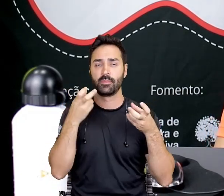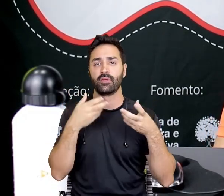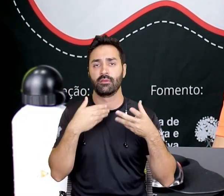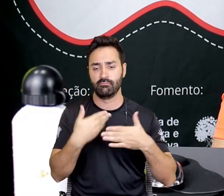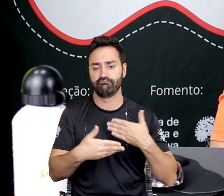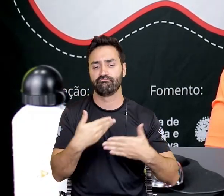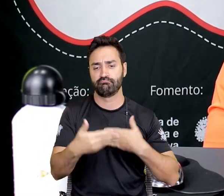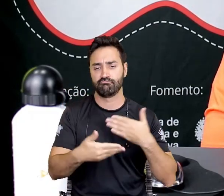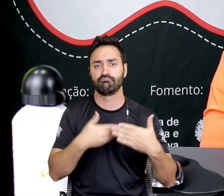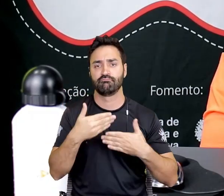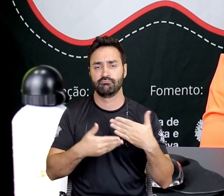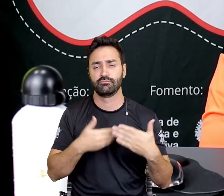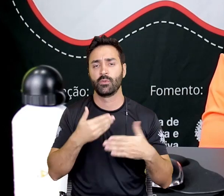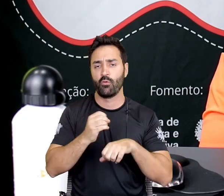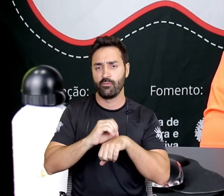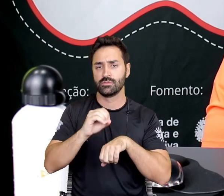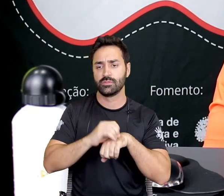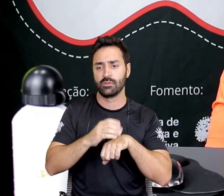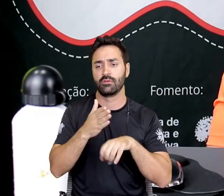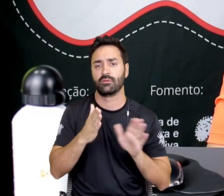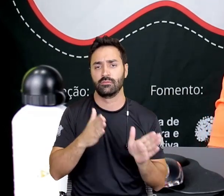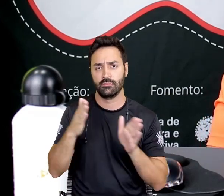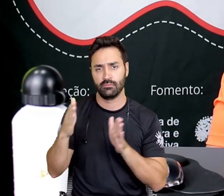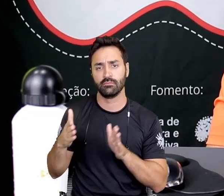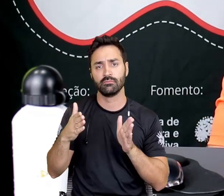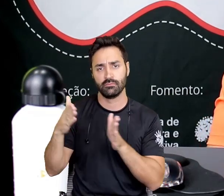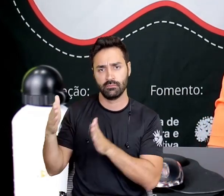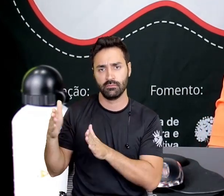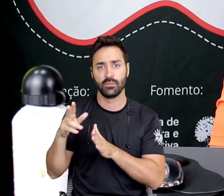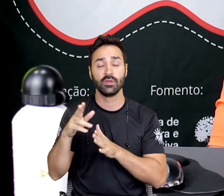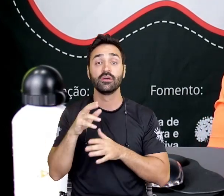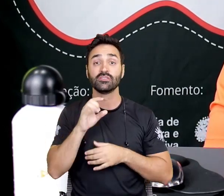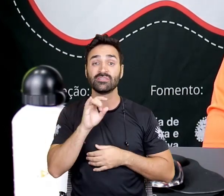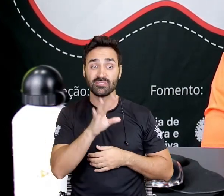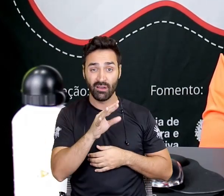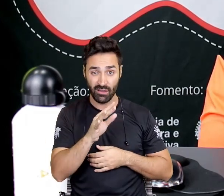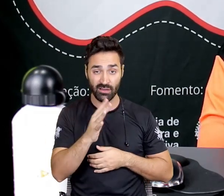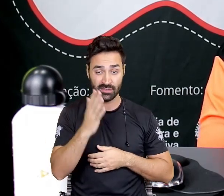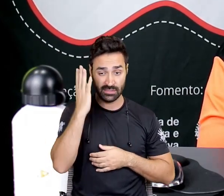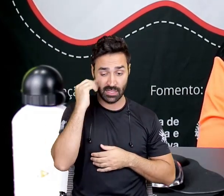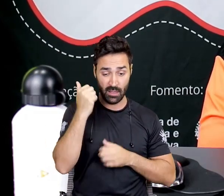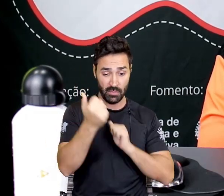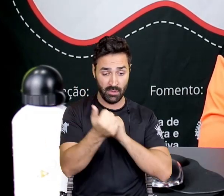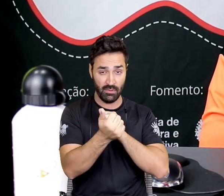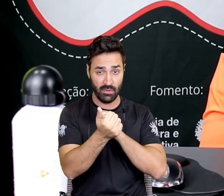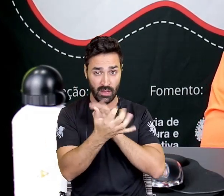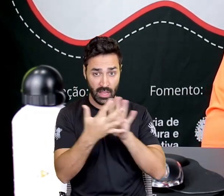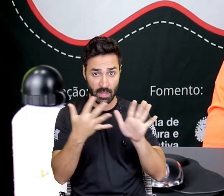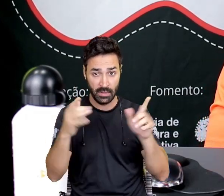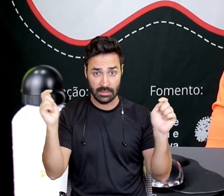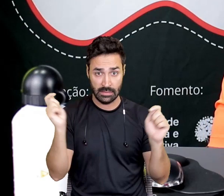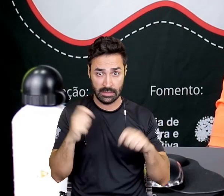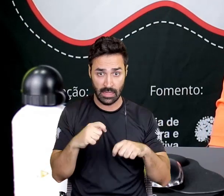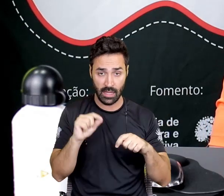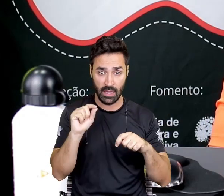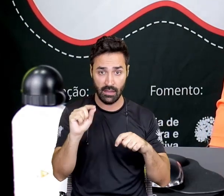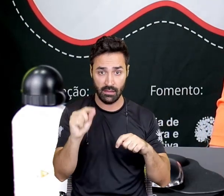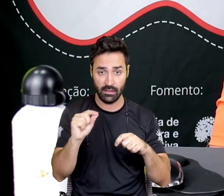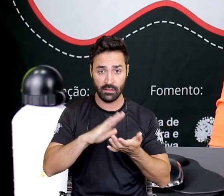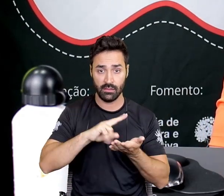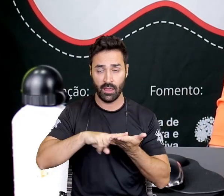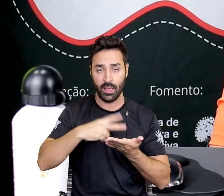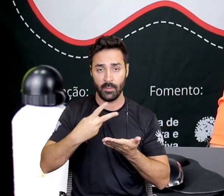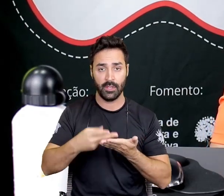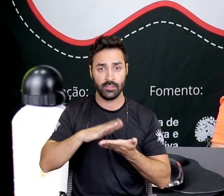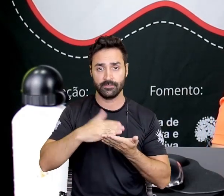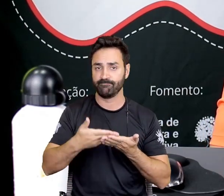os módulos, durante as oficinas, que só conhecer a língua não te torna um tradutor e intérprete. Tá? Só ter o conhecimento